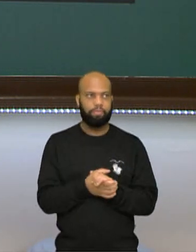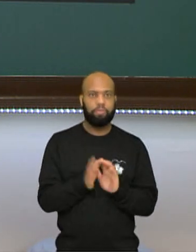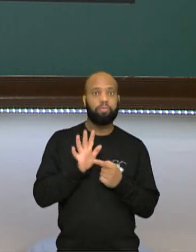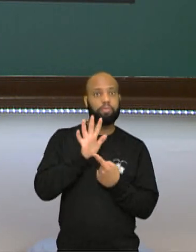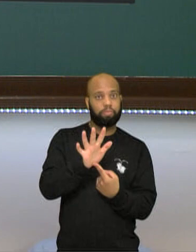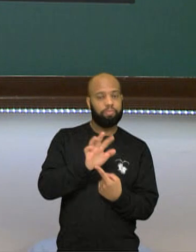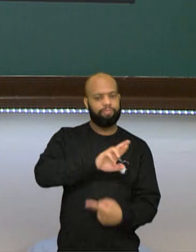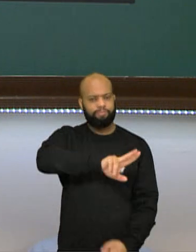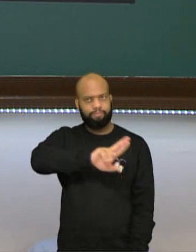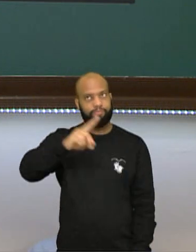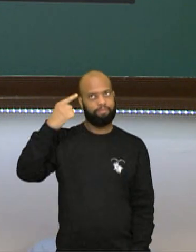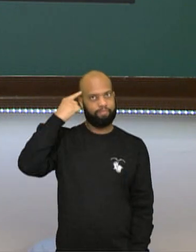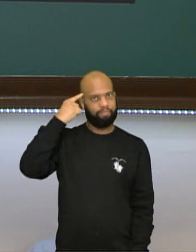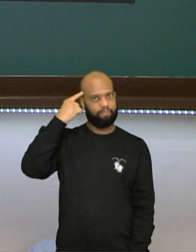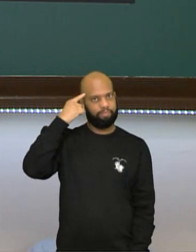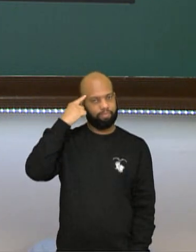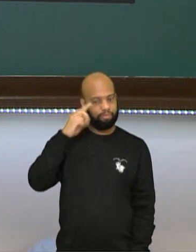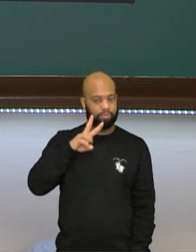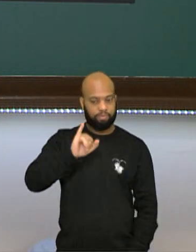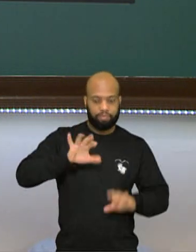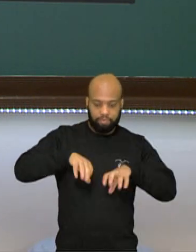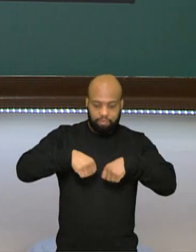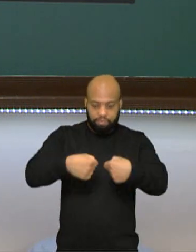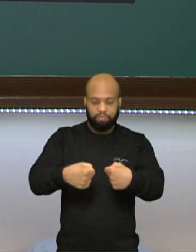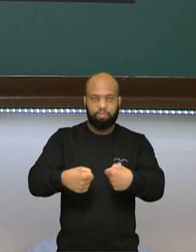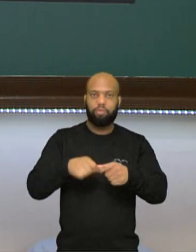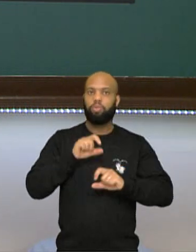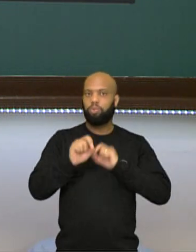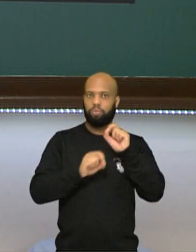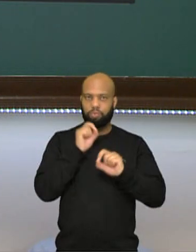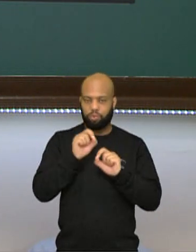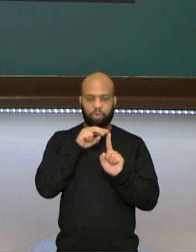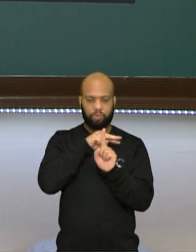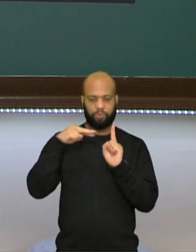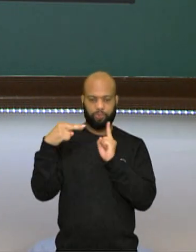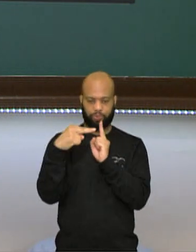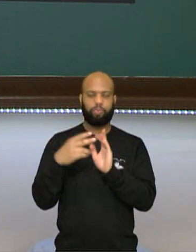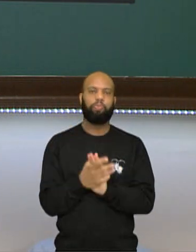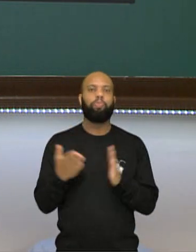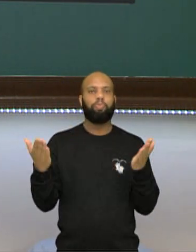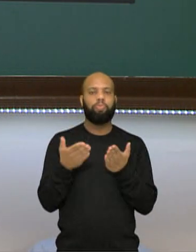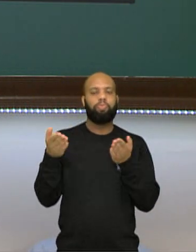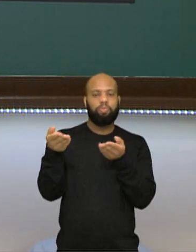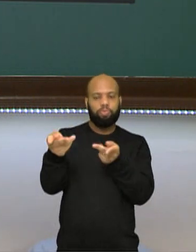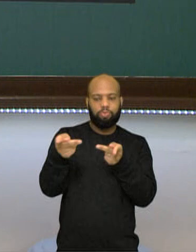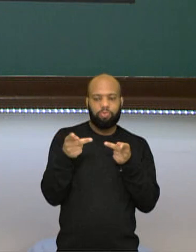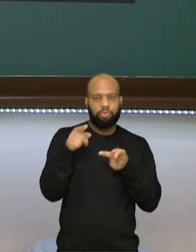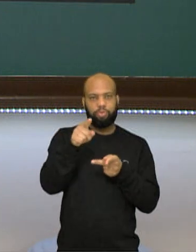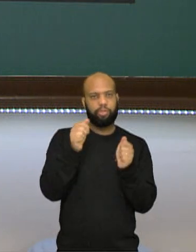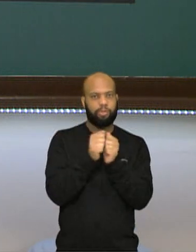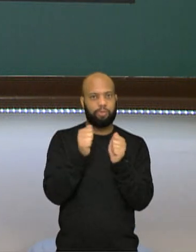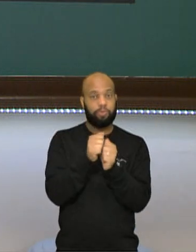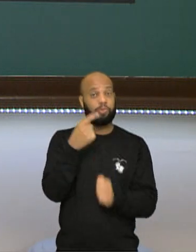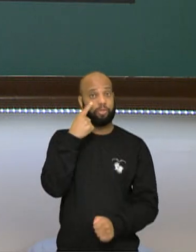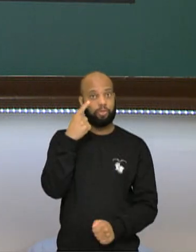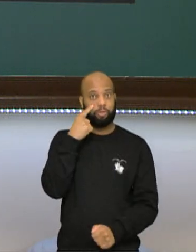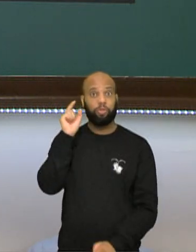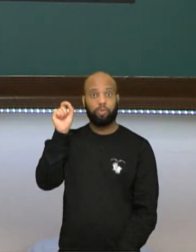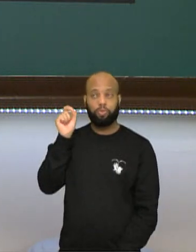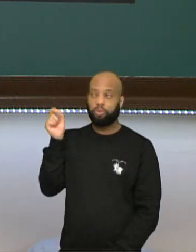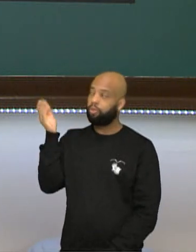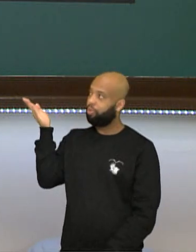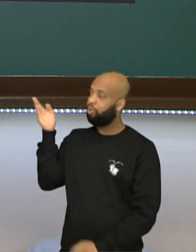exposto várias ideias para defender uma posição. Convido você a acompanhar os objetivos da nossa